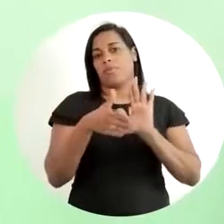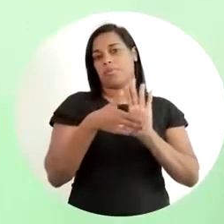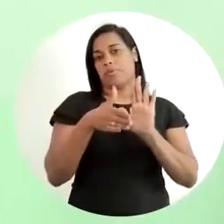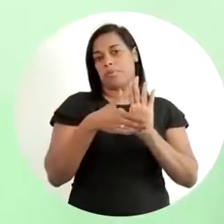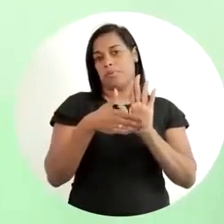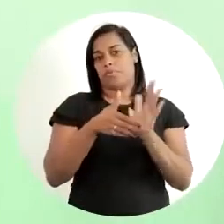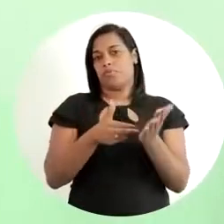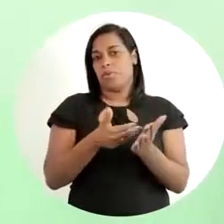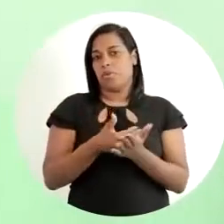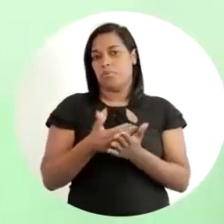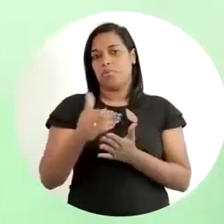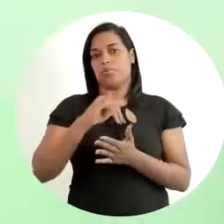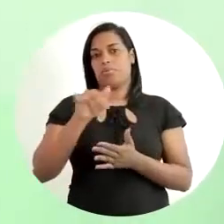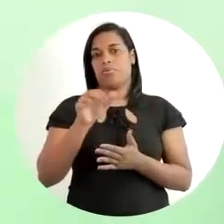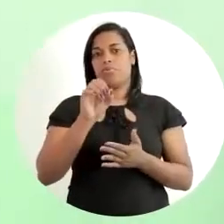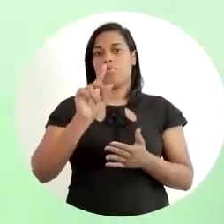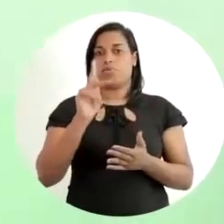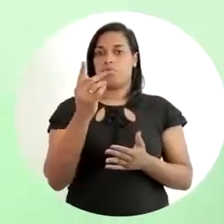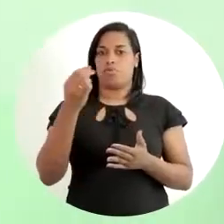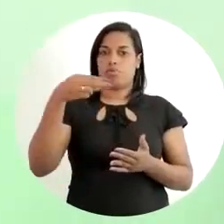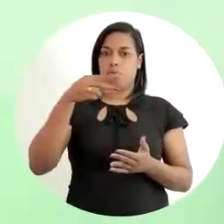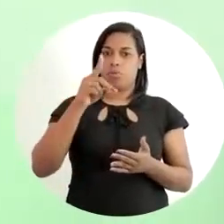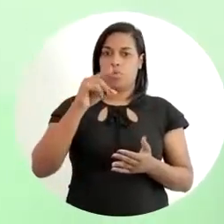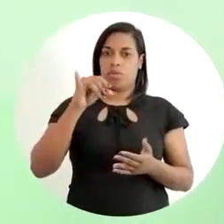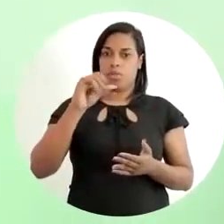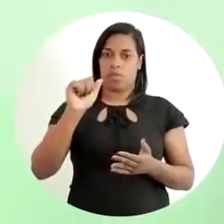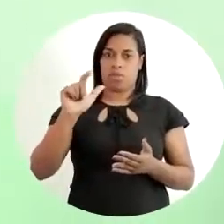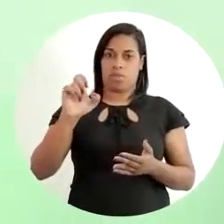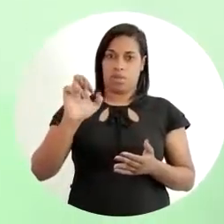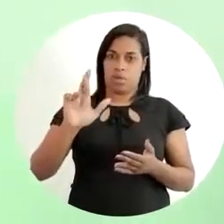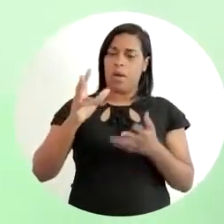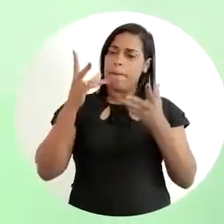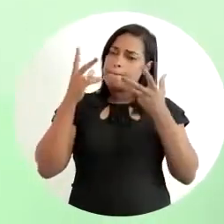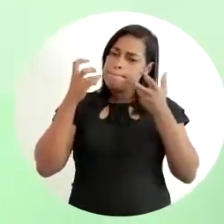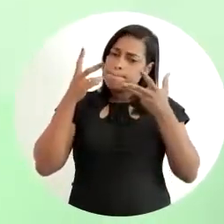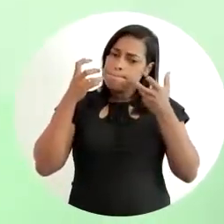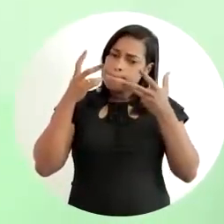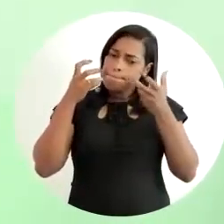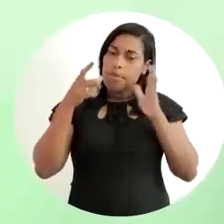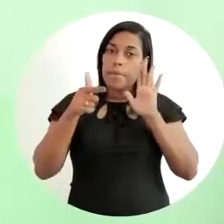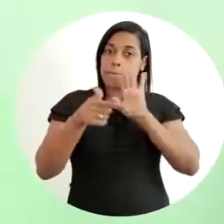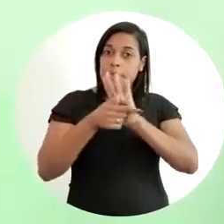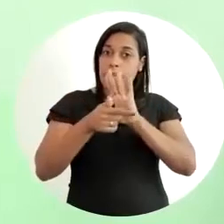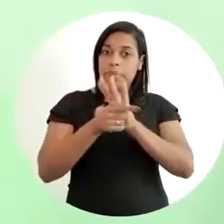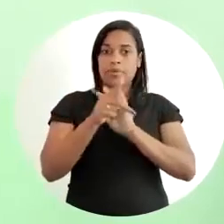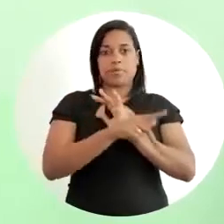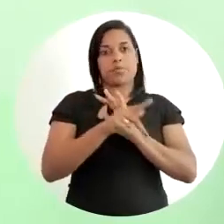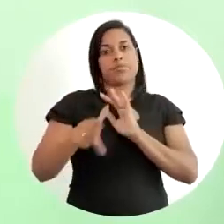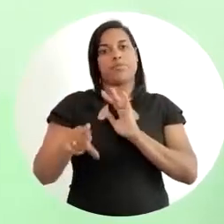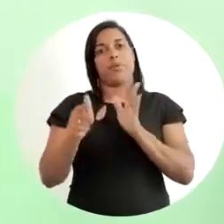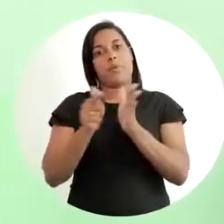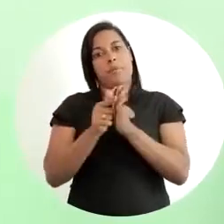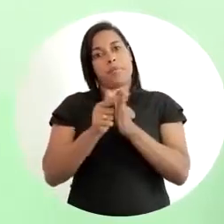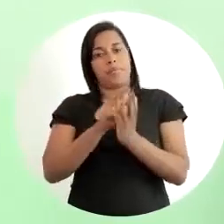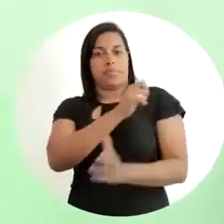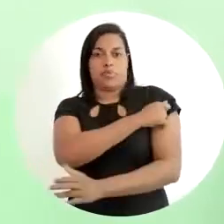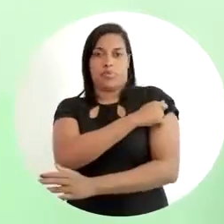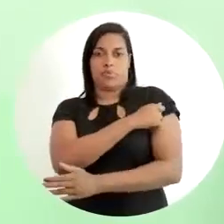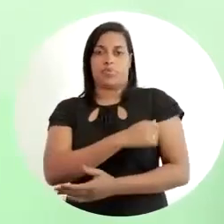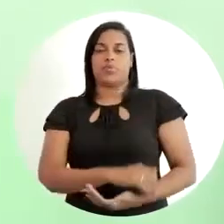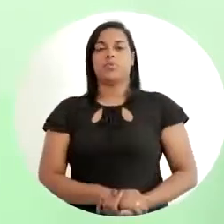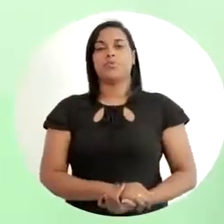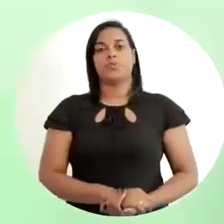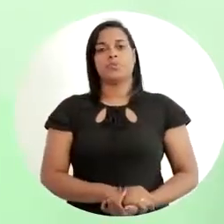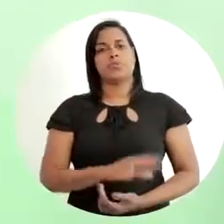nova, proposta inicial de John Dewey, com a nova percepção sobre o papel do professor e o papel